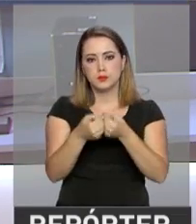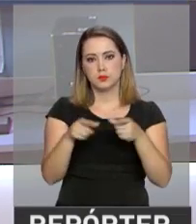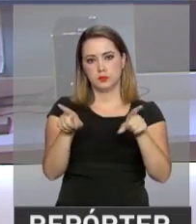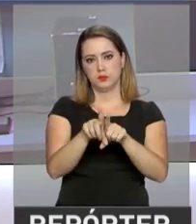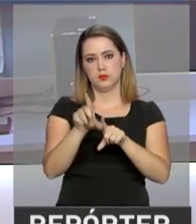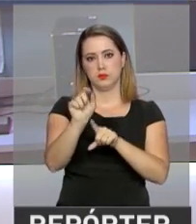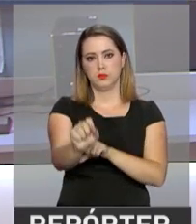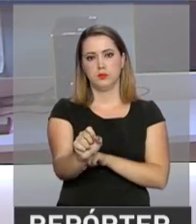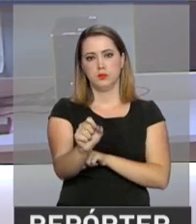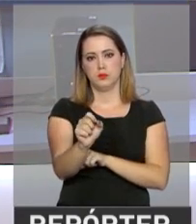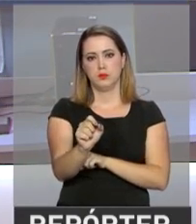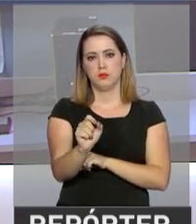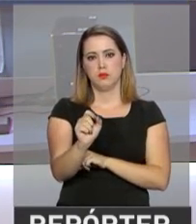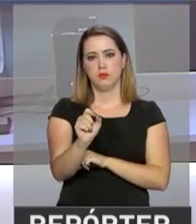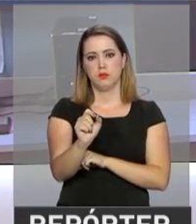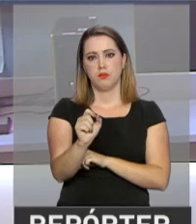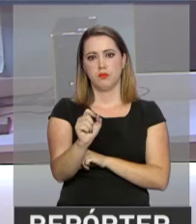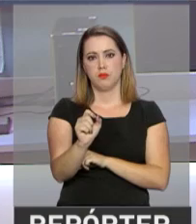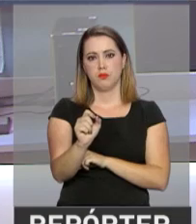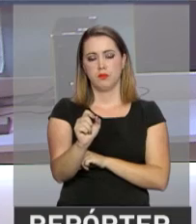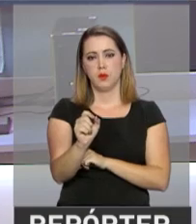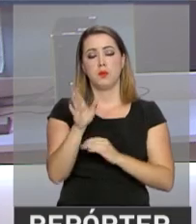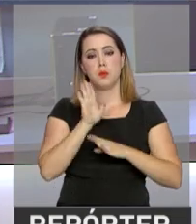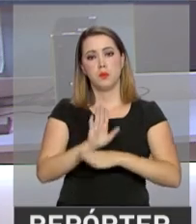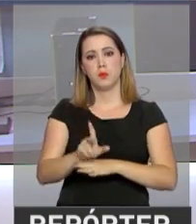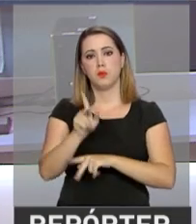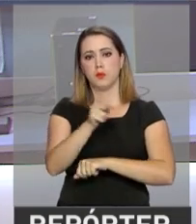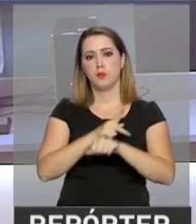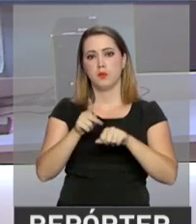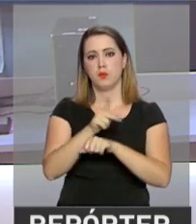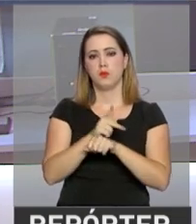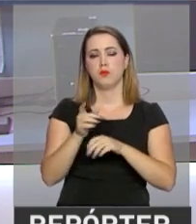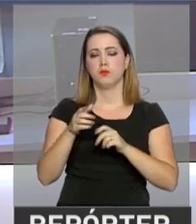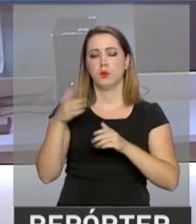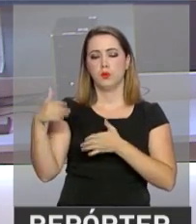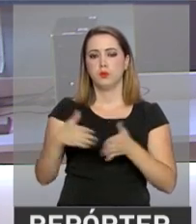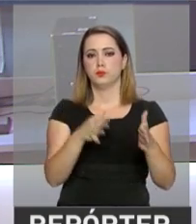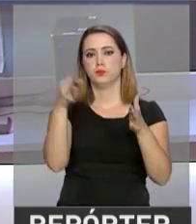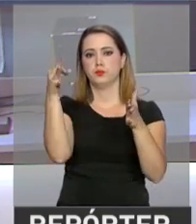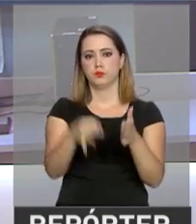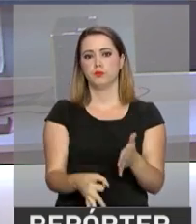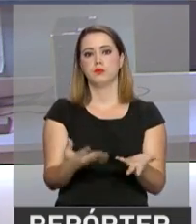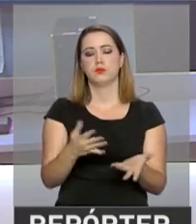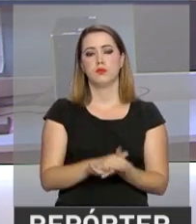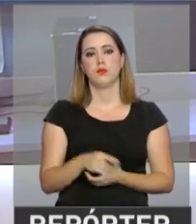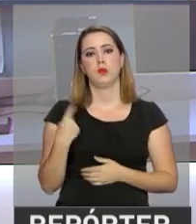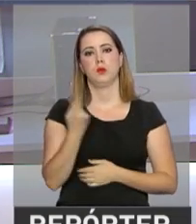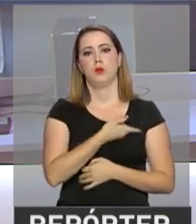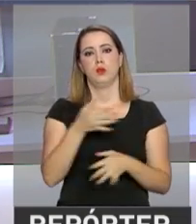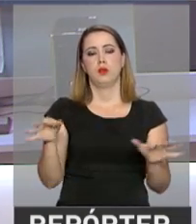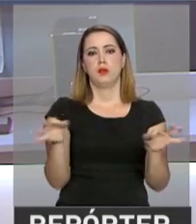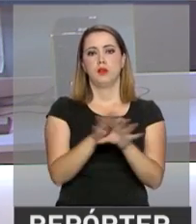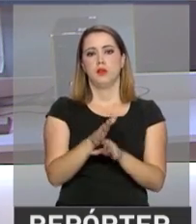de enfrentá-las para poder pôr o país nos trilhos. Nós ficamos por aqui.